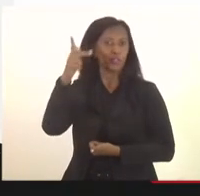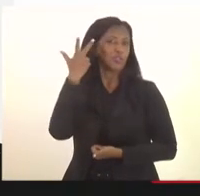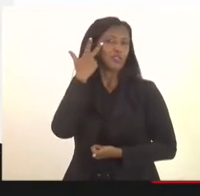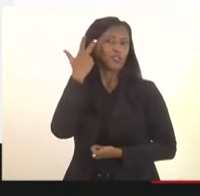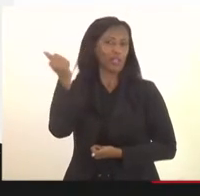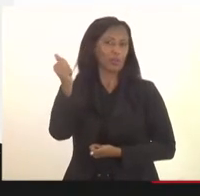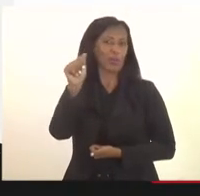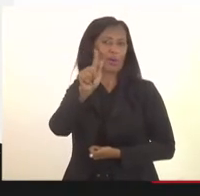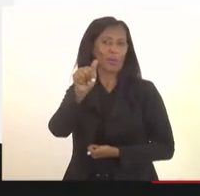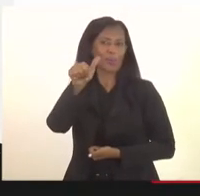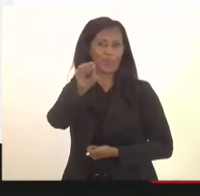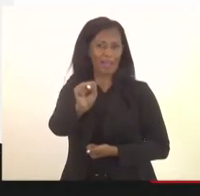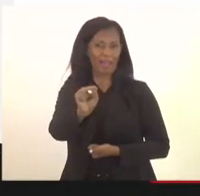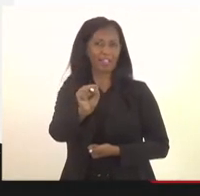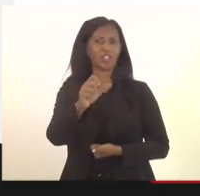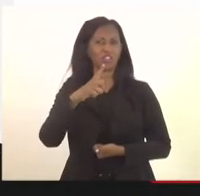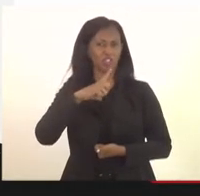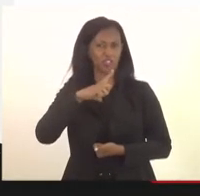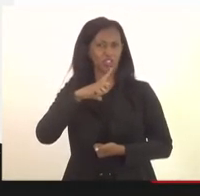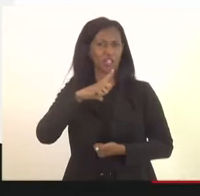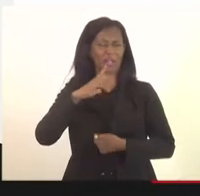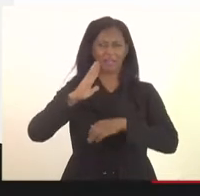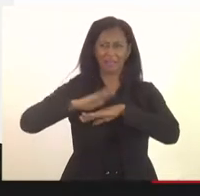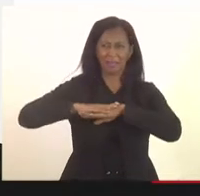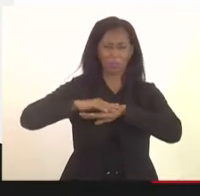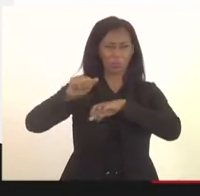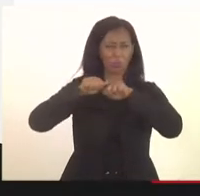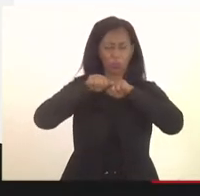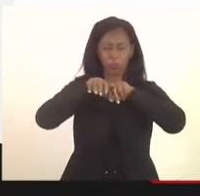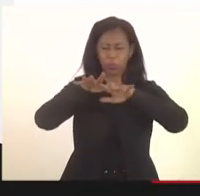mil carregamentos já efetuados.